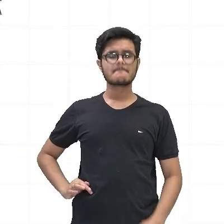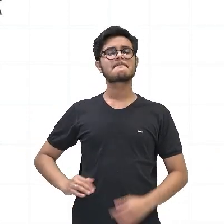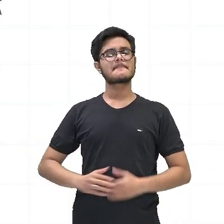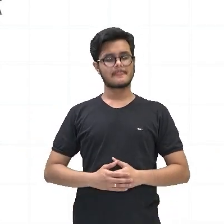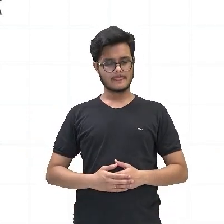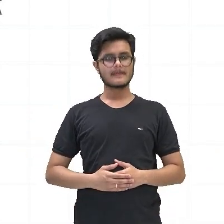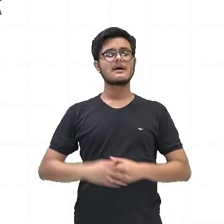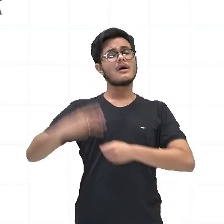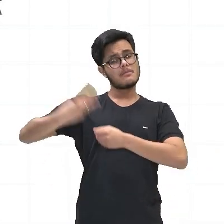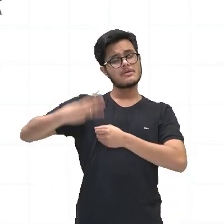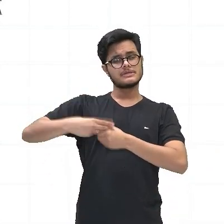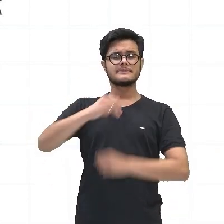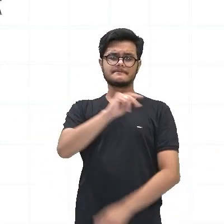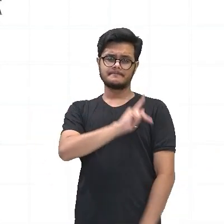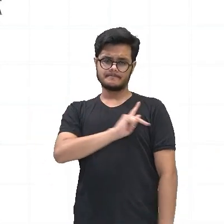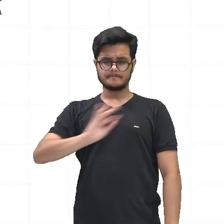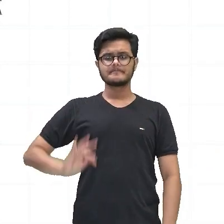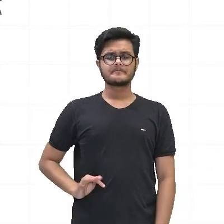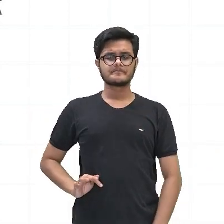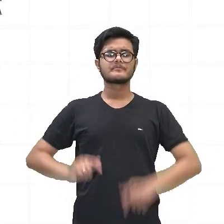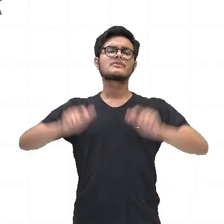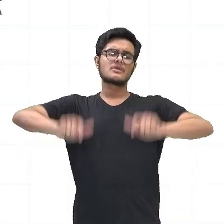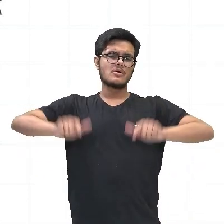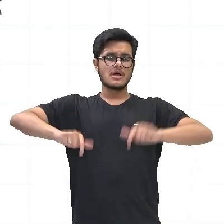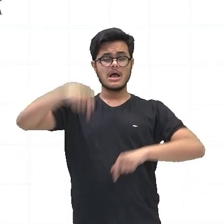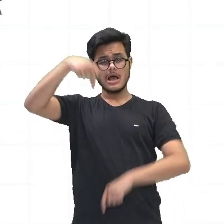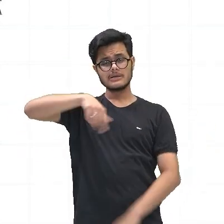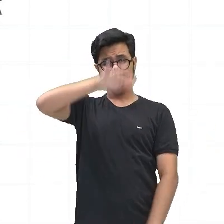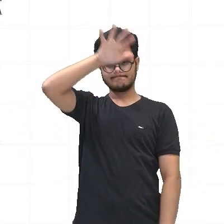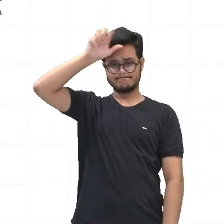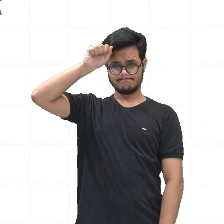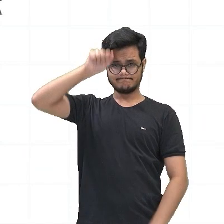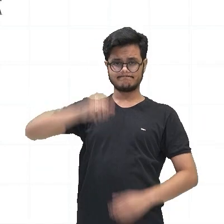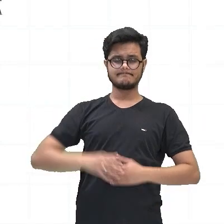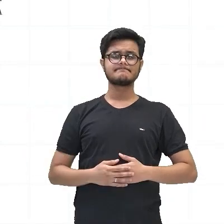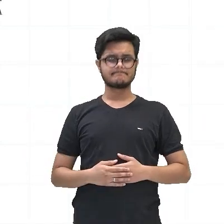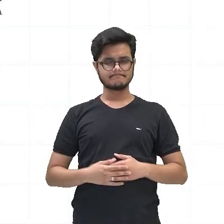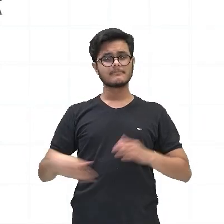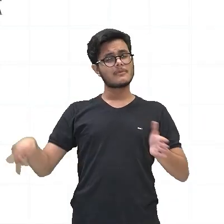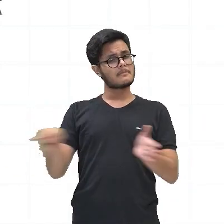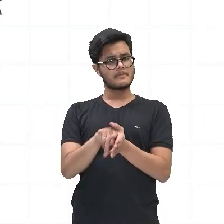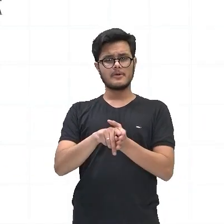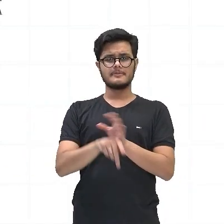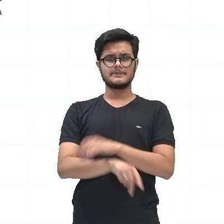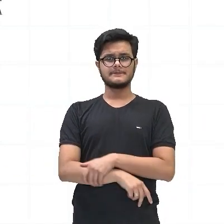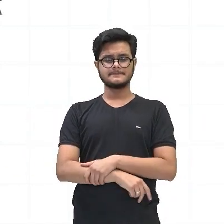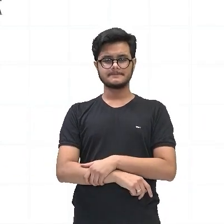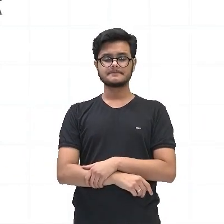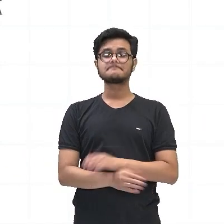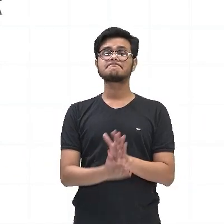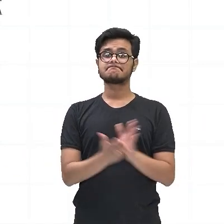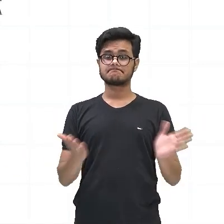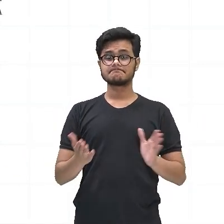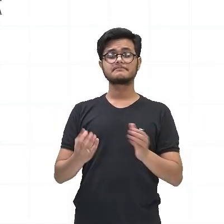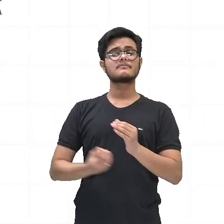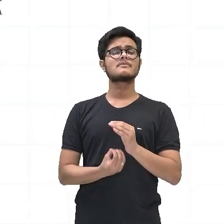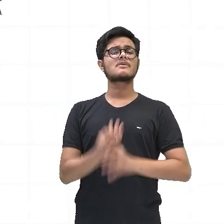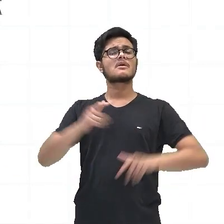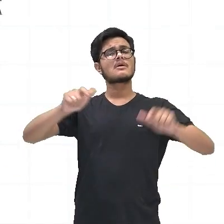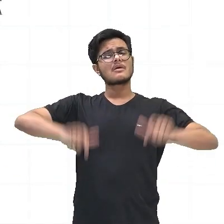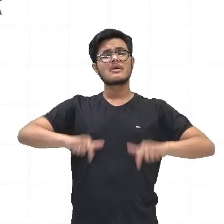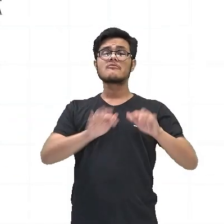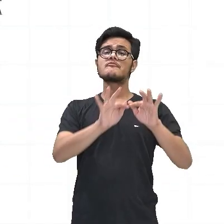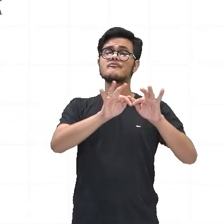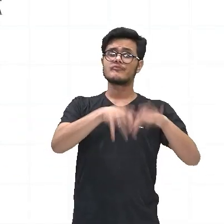de Presidente Figueiredo, né, ali um município da região amazônica também, do estado do Amazonas, né? Ela foi inaugurada no final